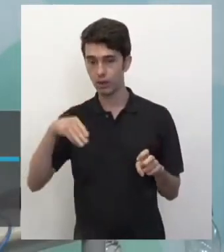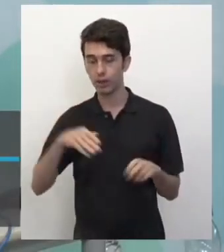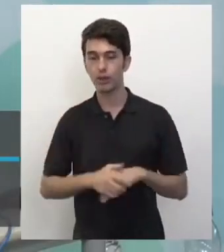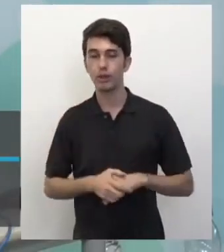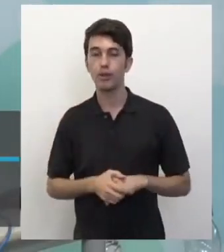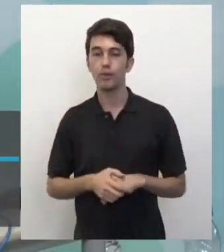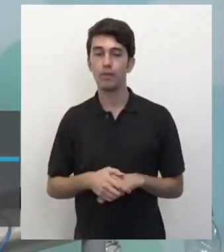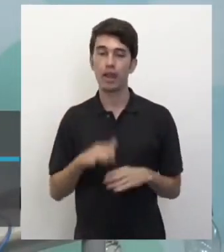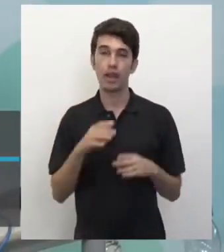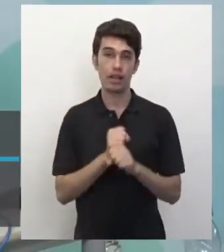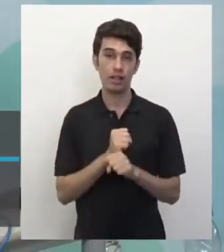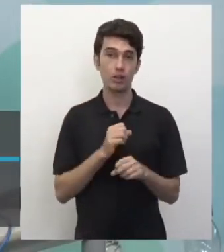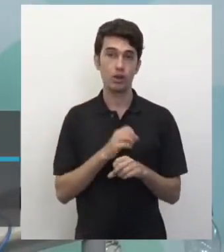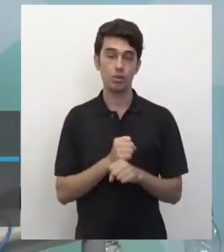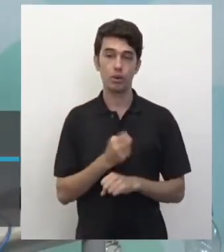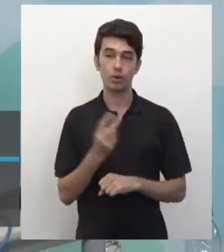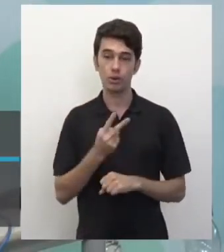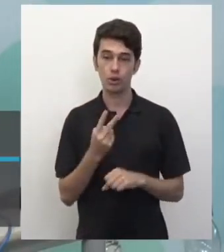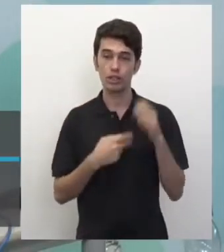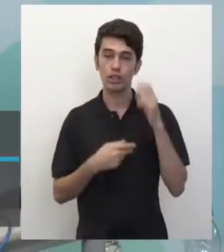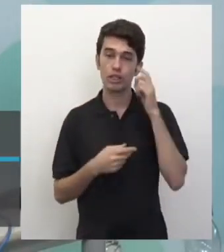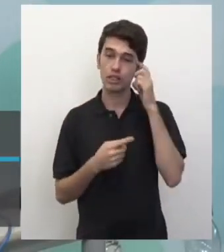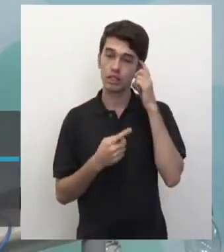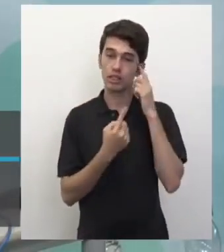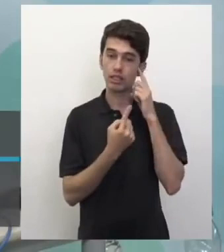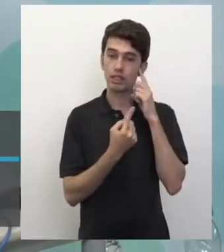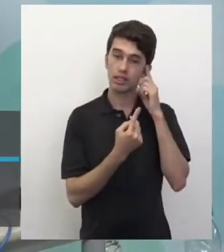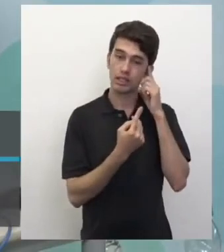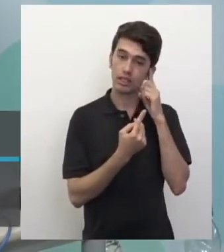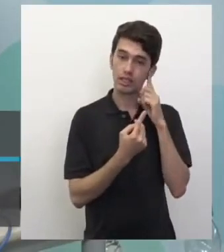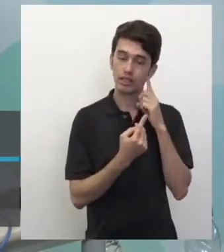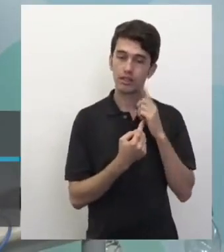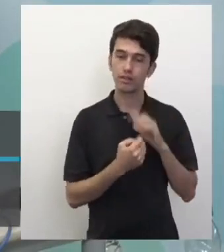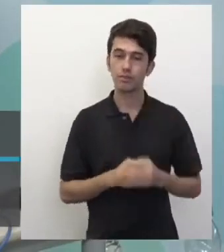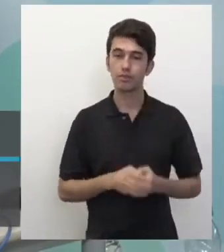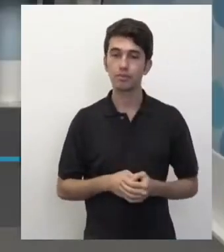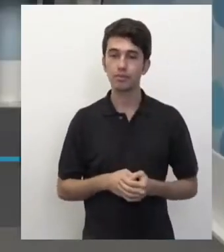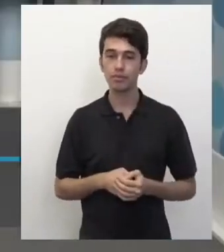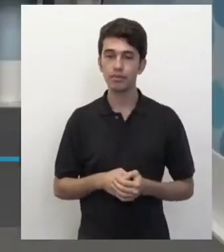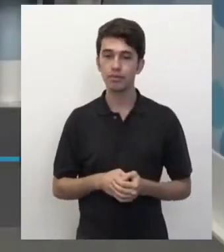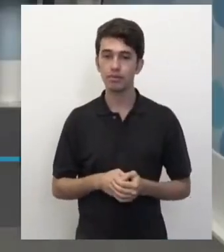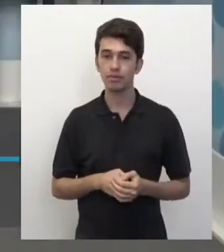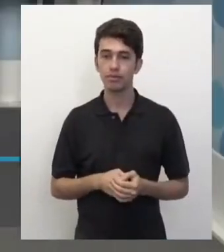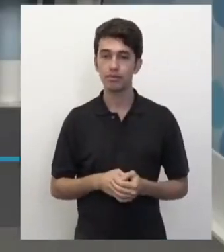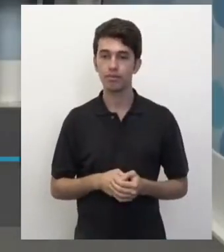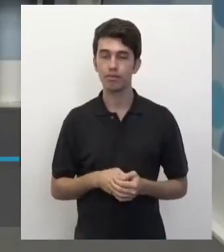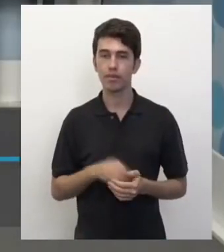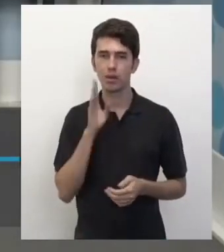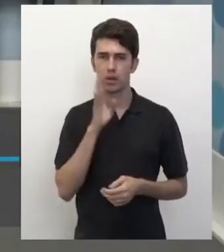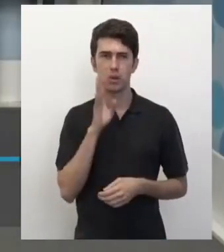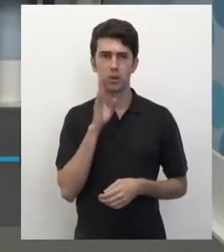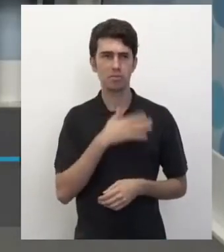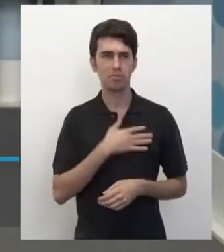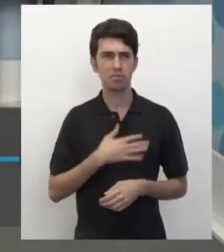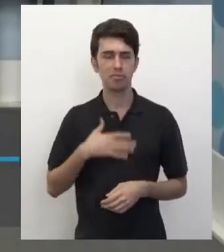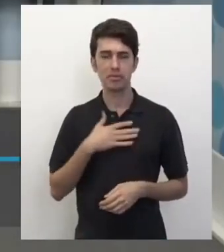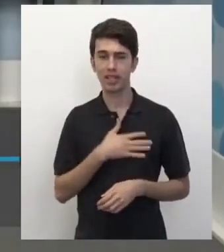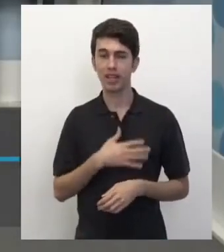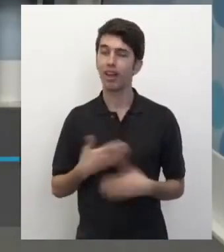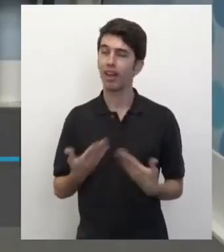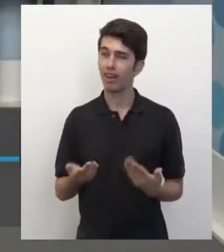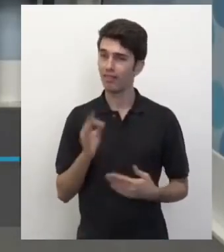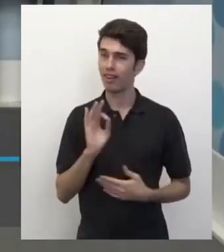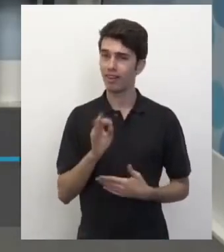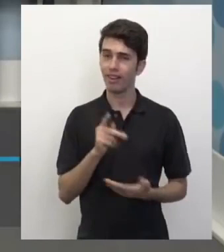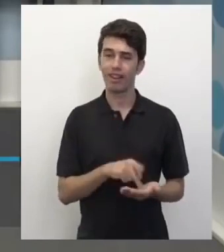ele somou aqui os 2, 16 com 2, deu igual a 18, gostei muito. É verdade, muito, né, legal, a gente estava comentando aqui,